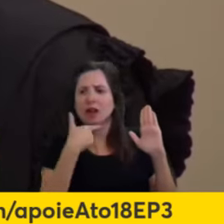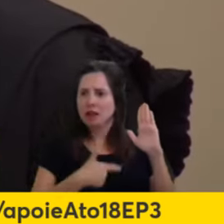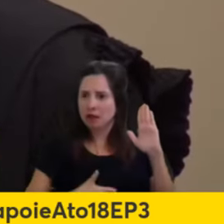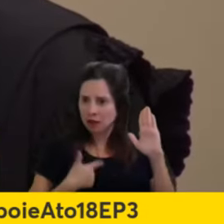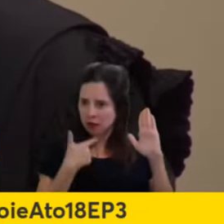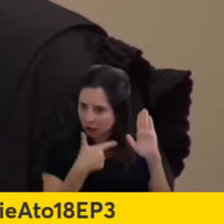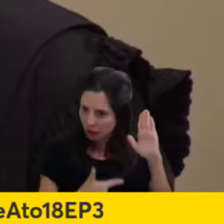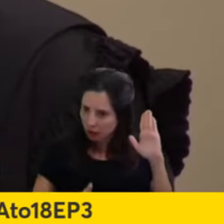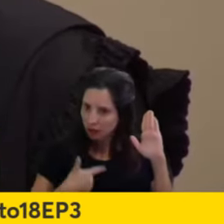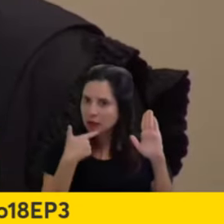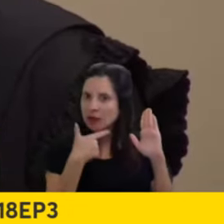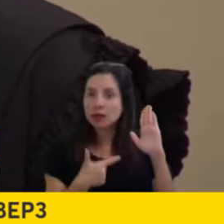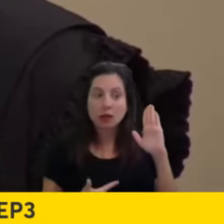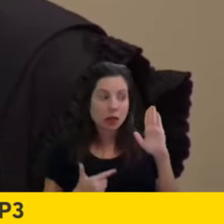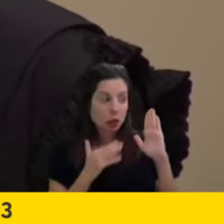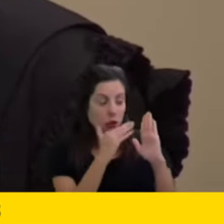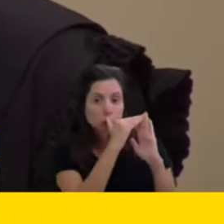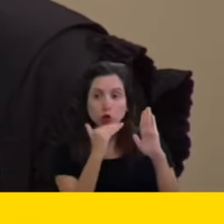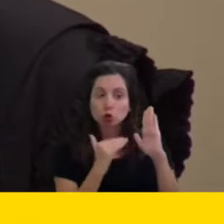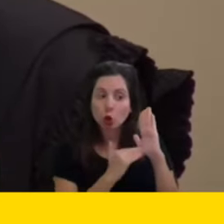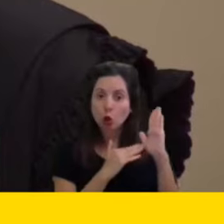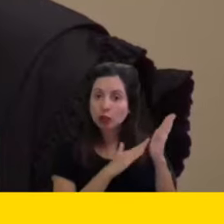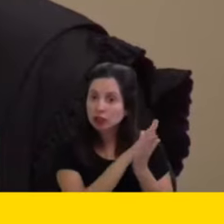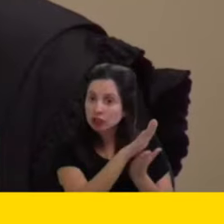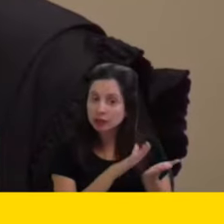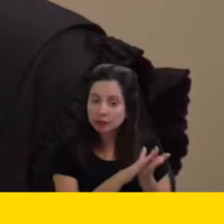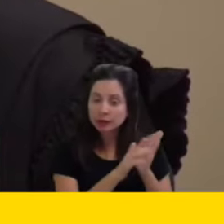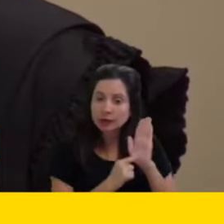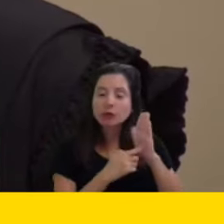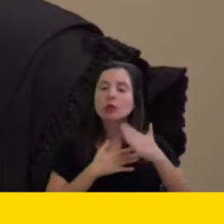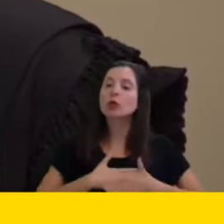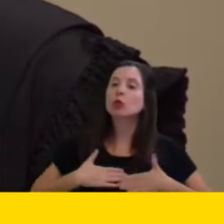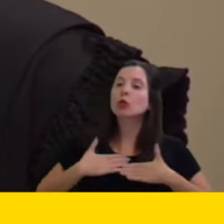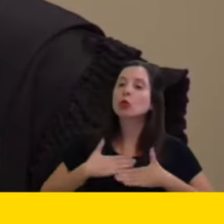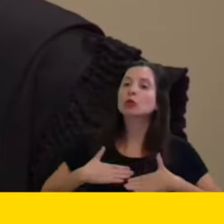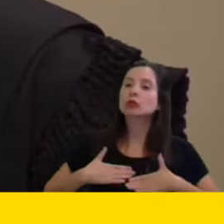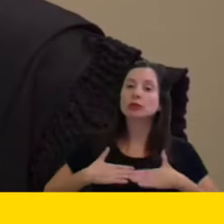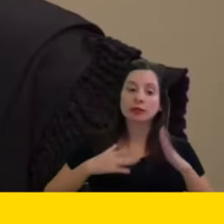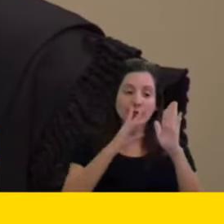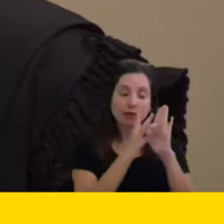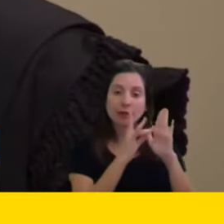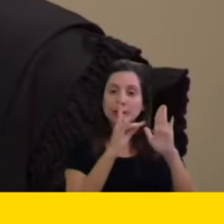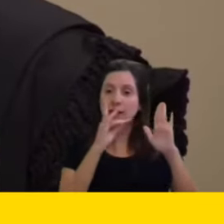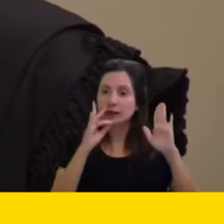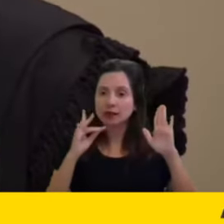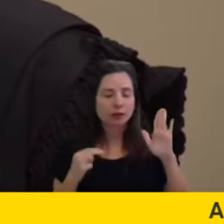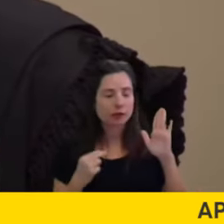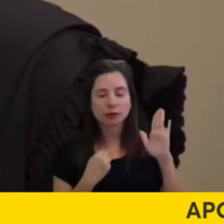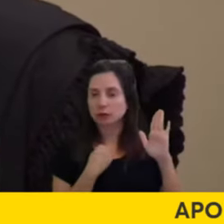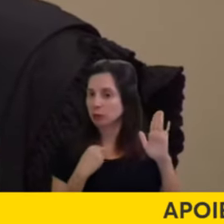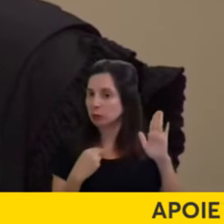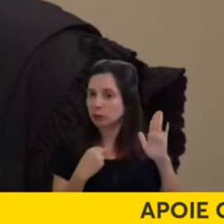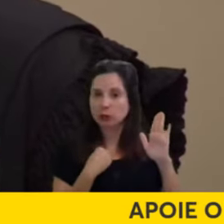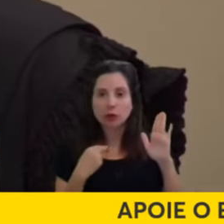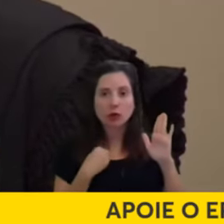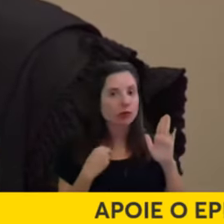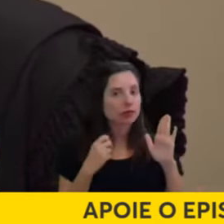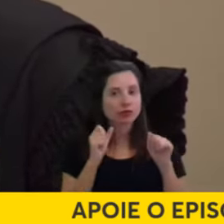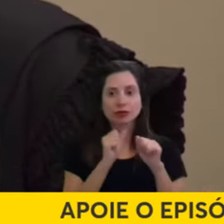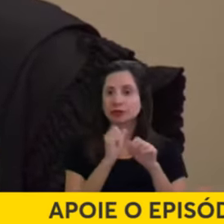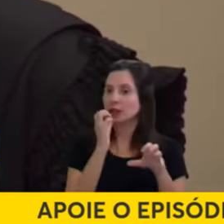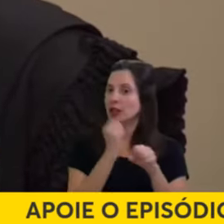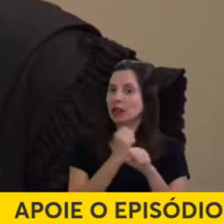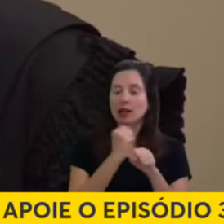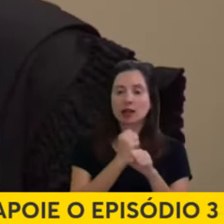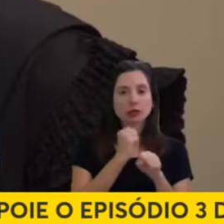de todas as despesas indicadas gostaria de destacar que não se pode indistintamente fazer fazer a soma das despesas